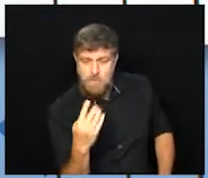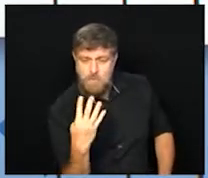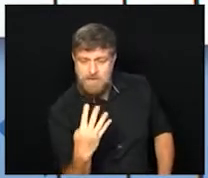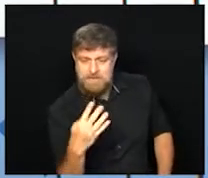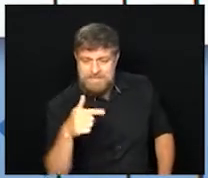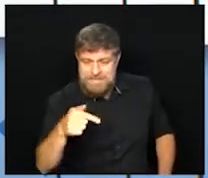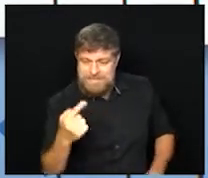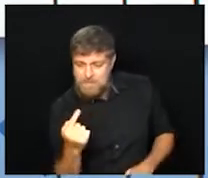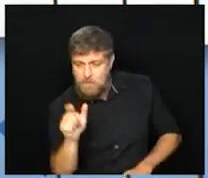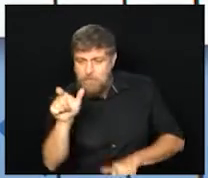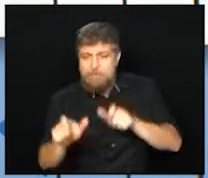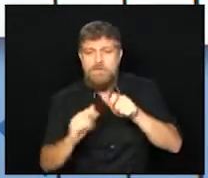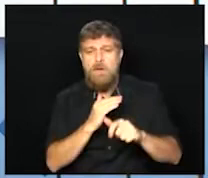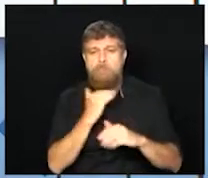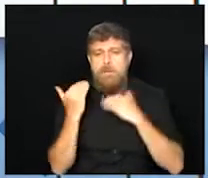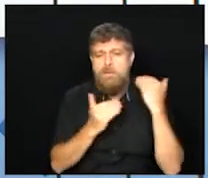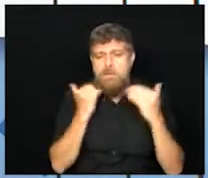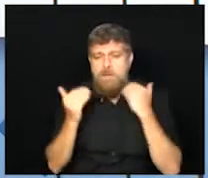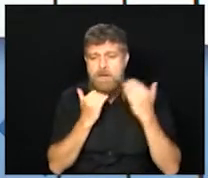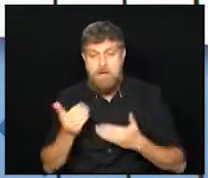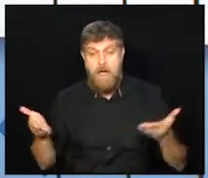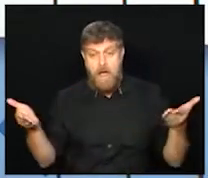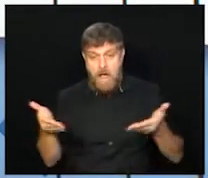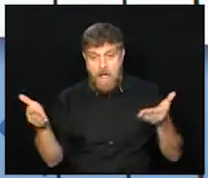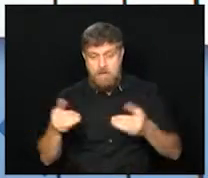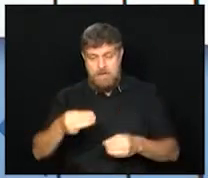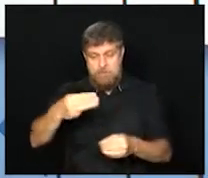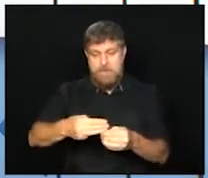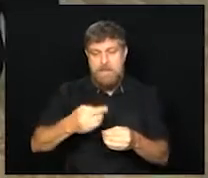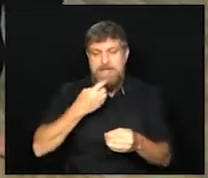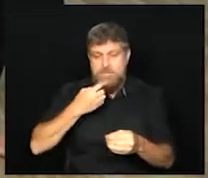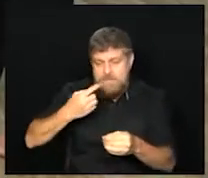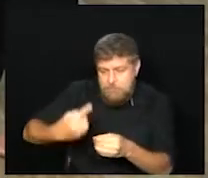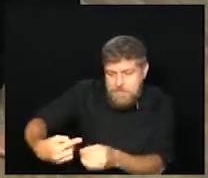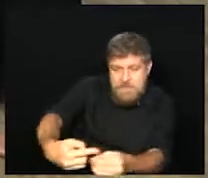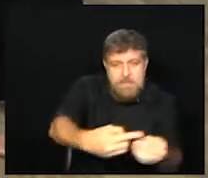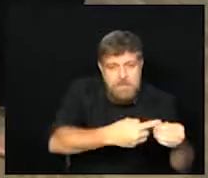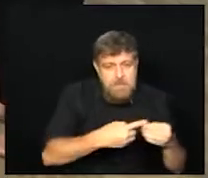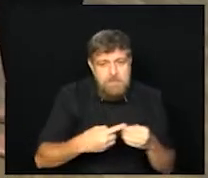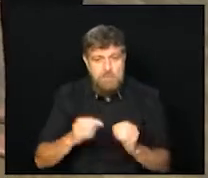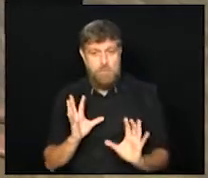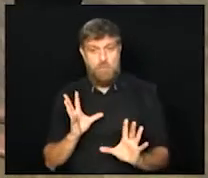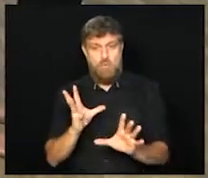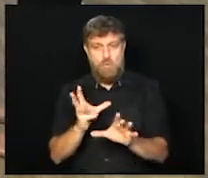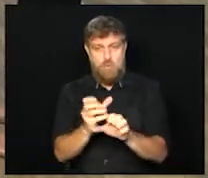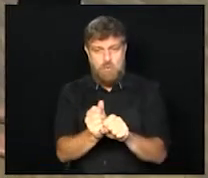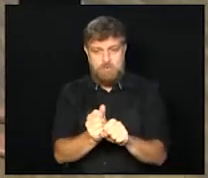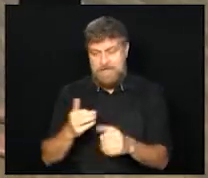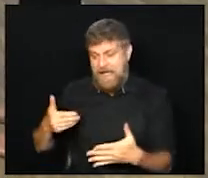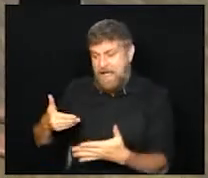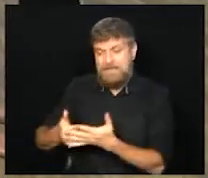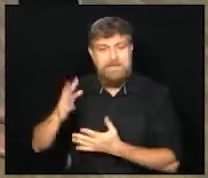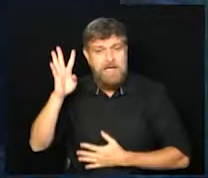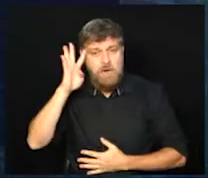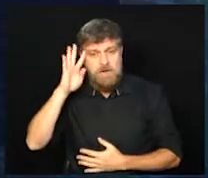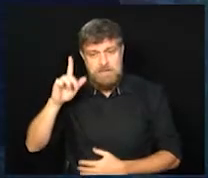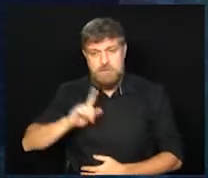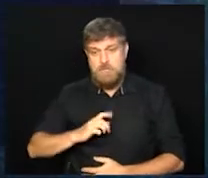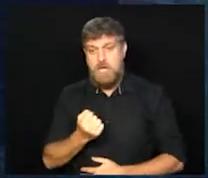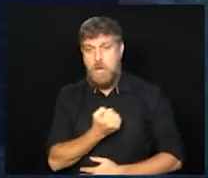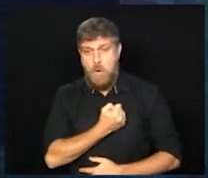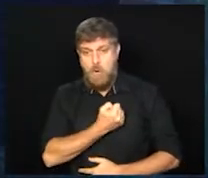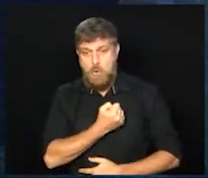143.471 óbitos. Agora nós vamos falar da região metropolitana de Campinas. Olha só, até esta quarta-feira, os